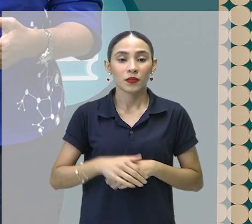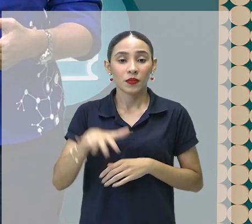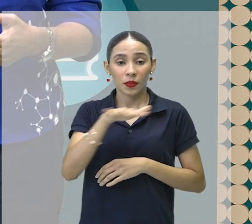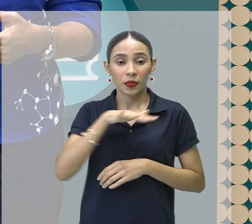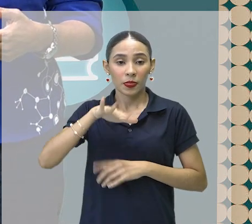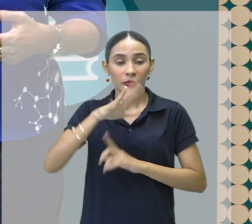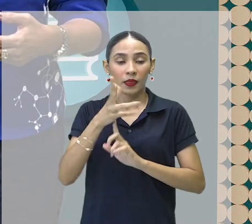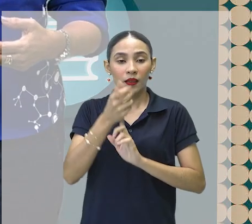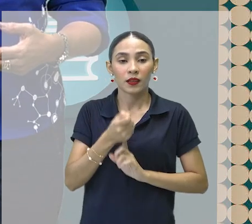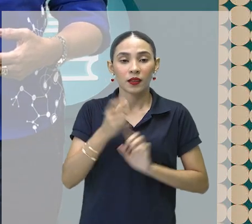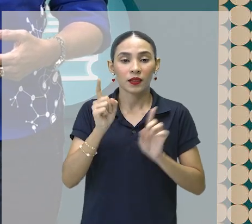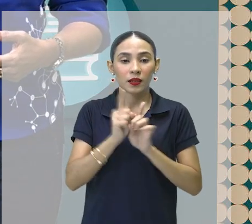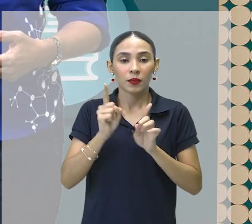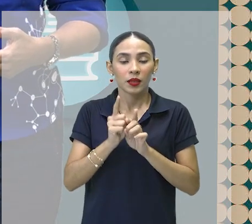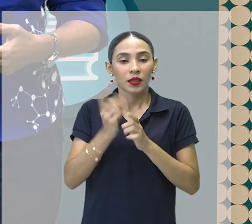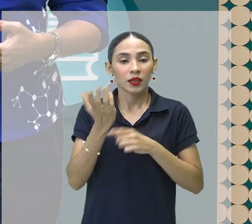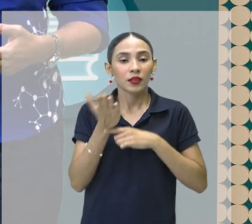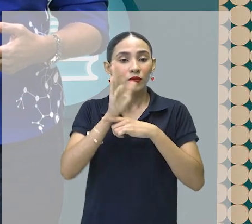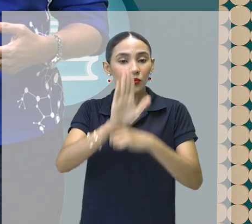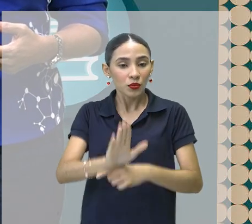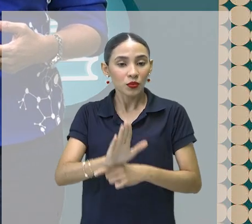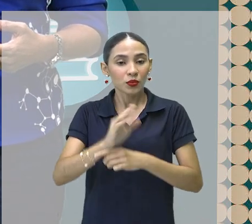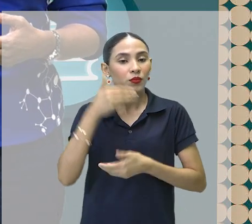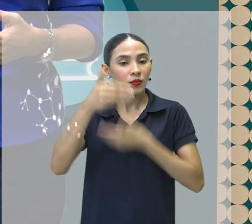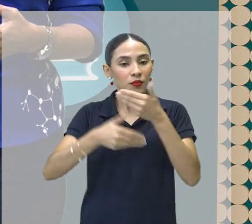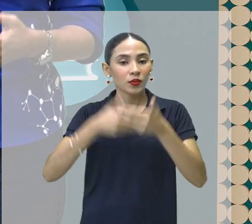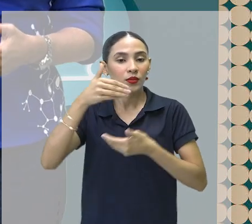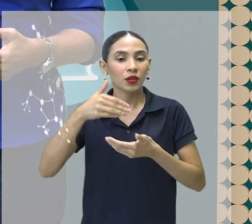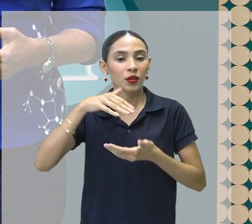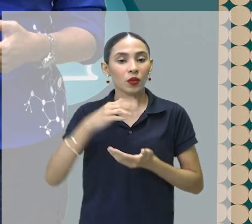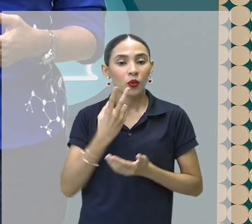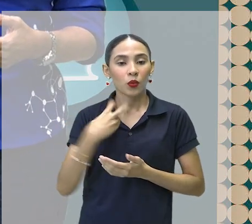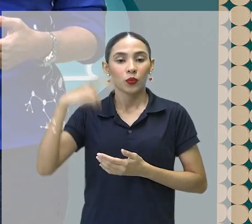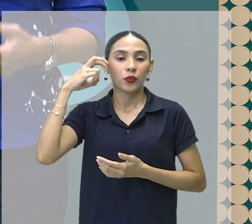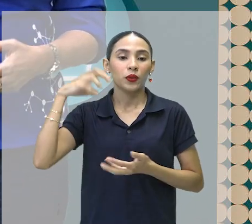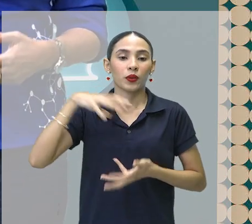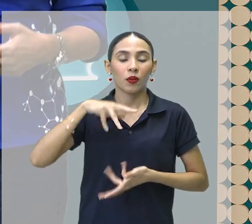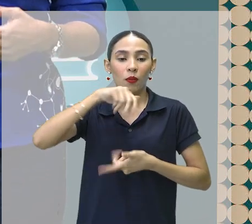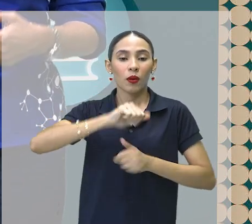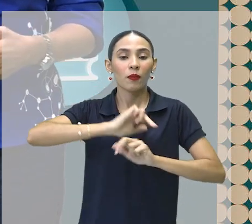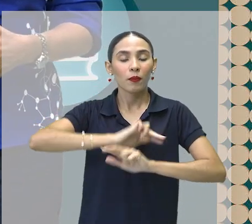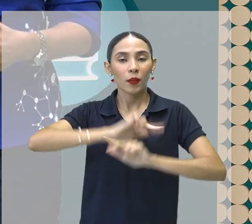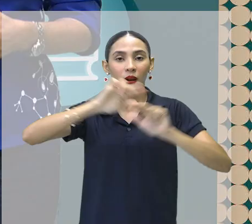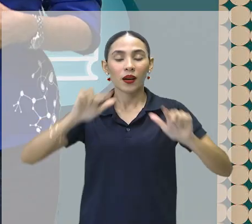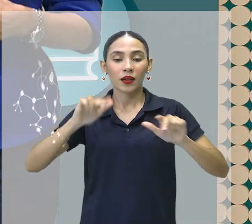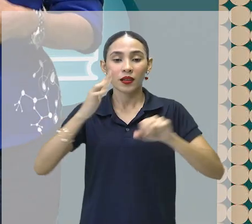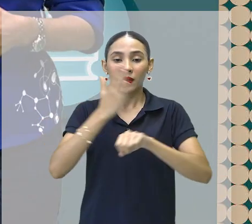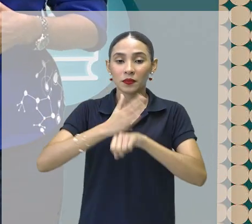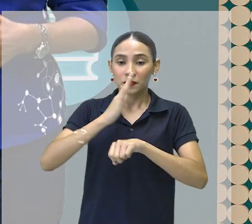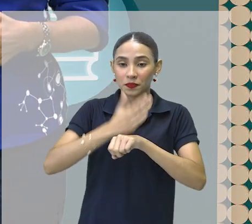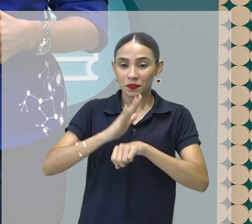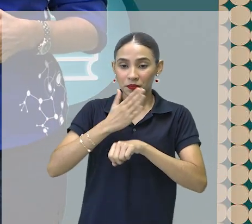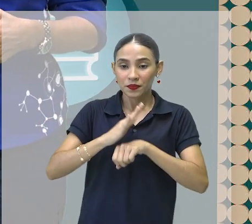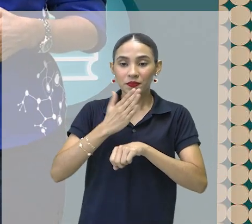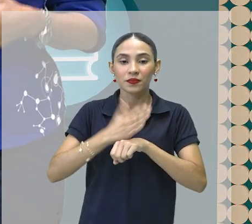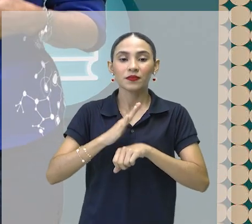panorama artístico e contribuem para a construção de uma cultura global mais